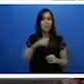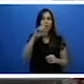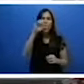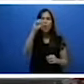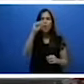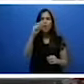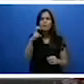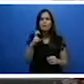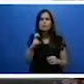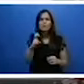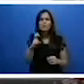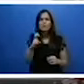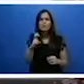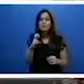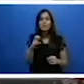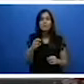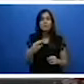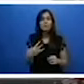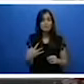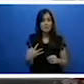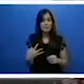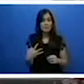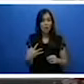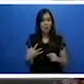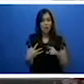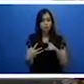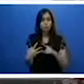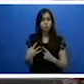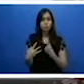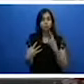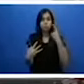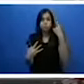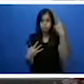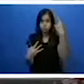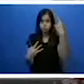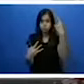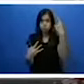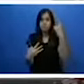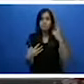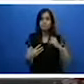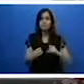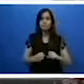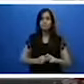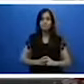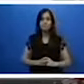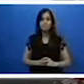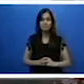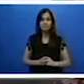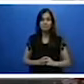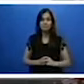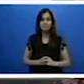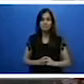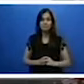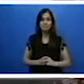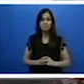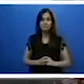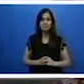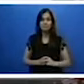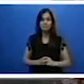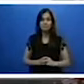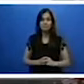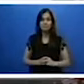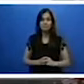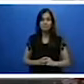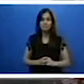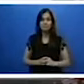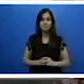8 mais 5, 13. Lembrando que eu preciso reservar lá em cima o 1, tá vendo? Porque ele não pode ficar ali